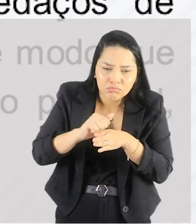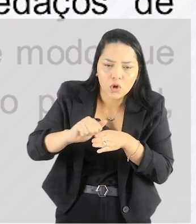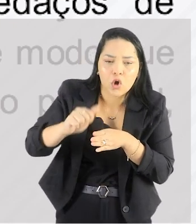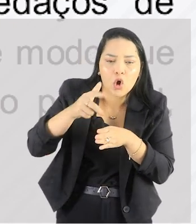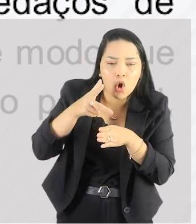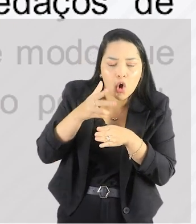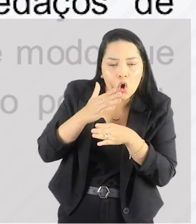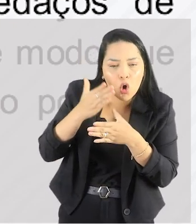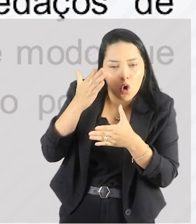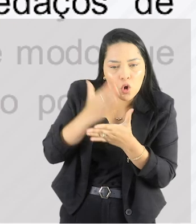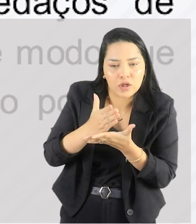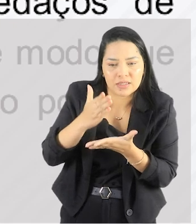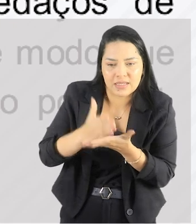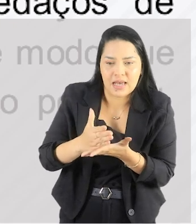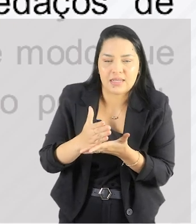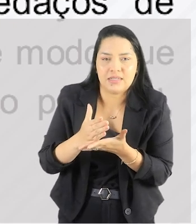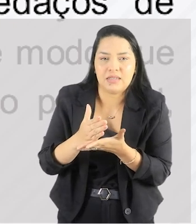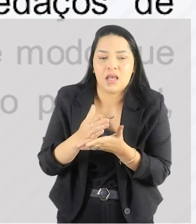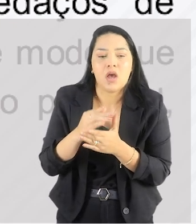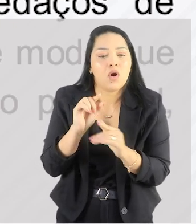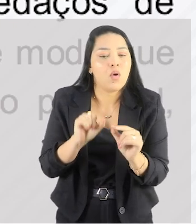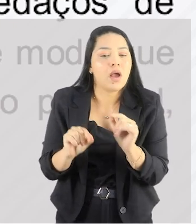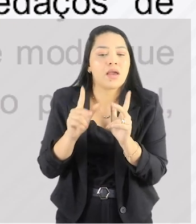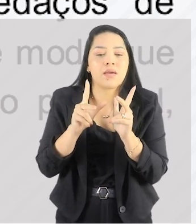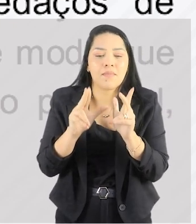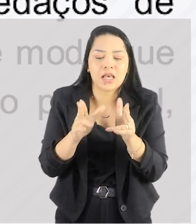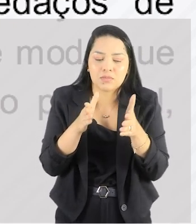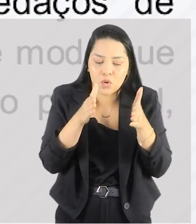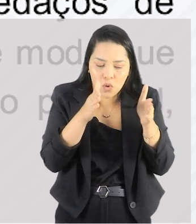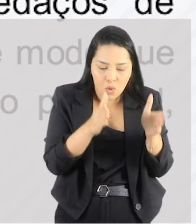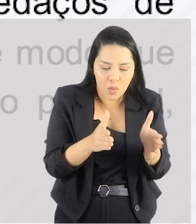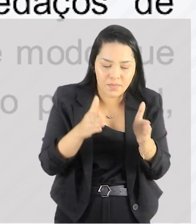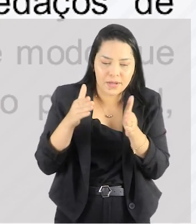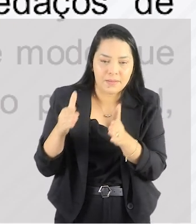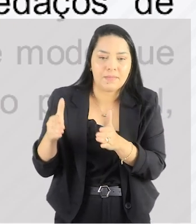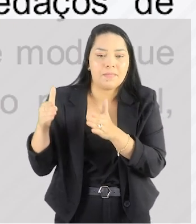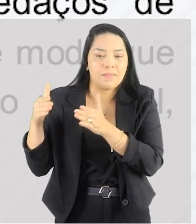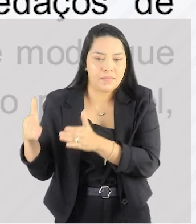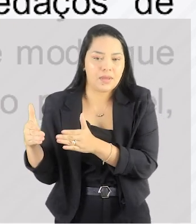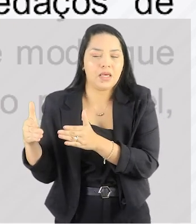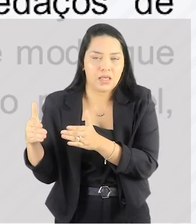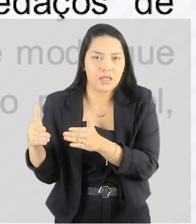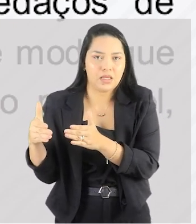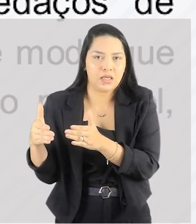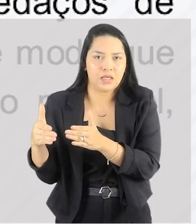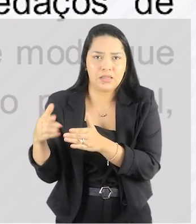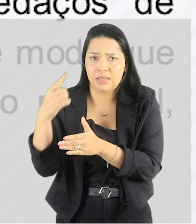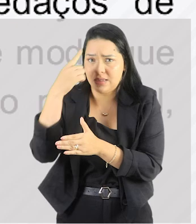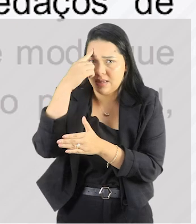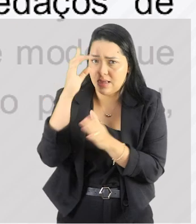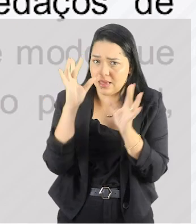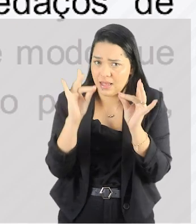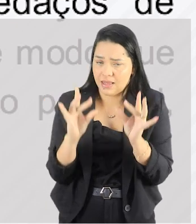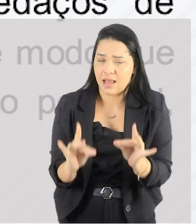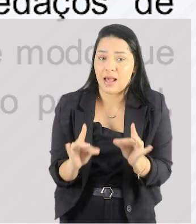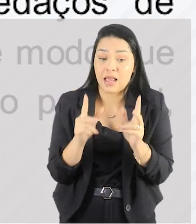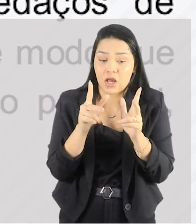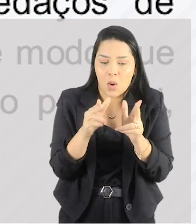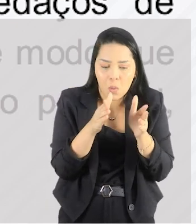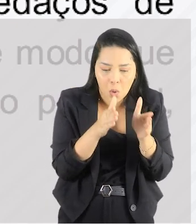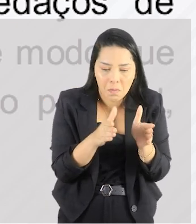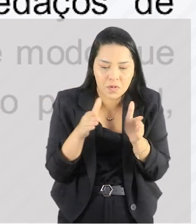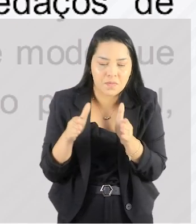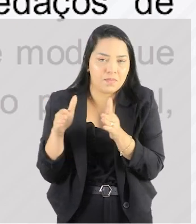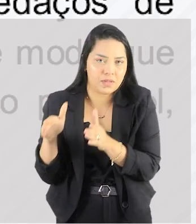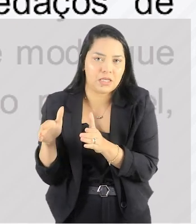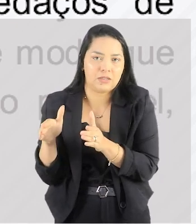que cortasse as tábuas em pedaços de mesmo comprimento. Fica atento a esse detalhe. Mesmo comprimento.